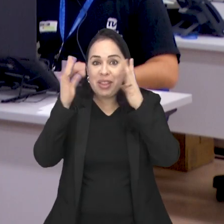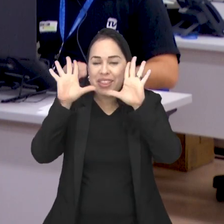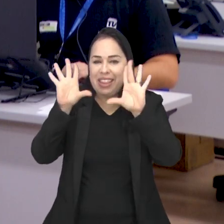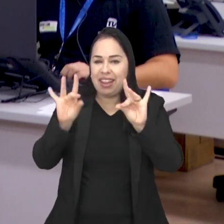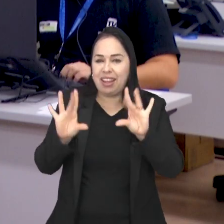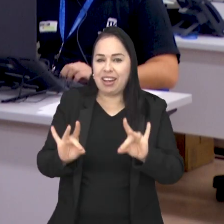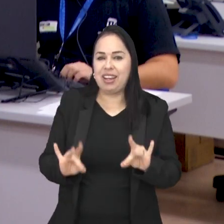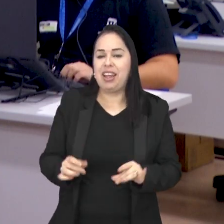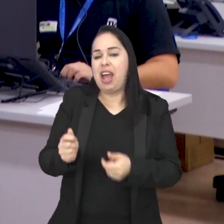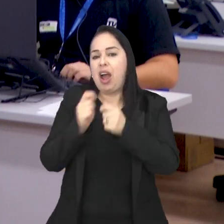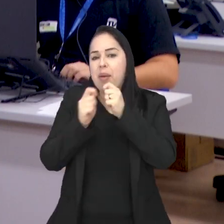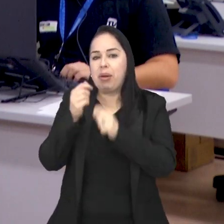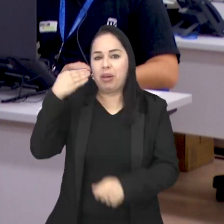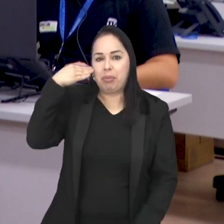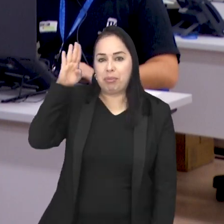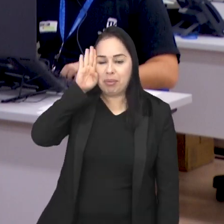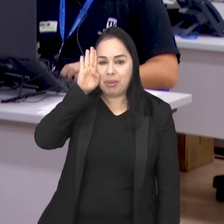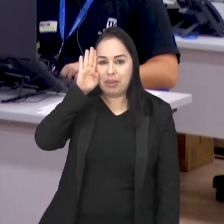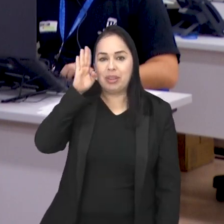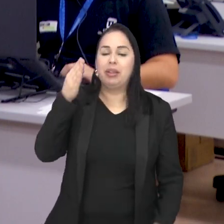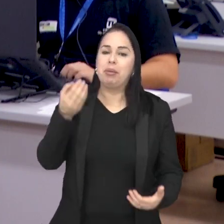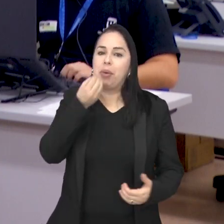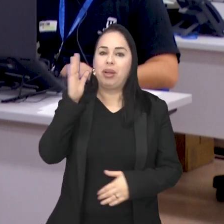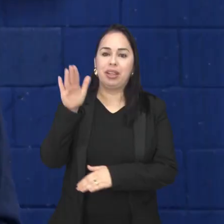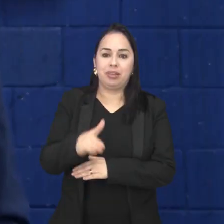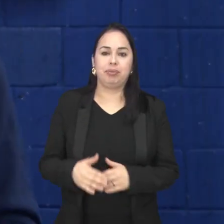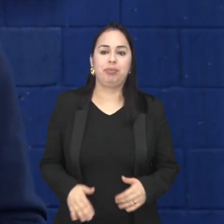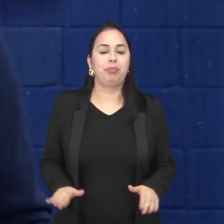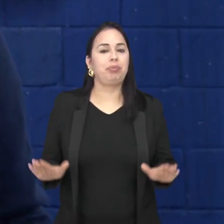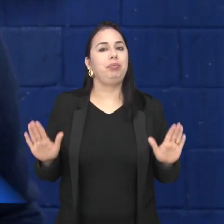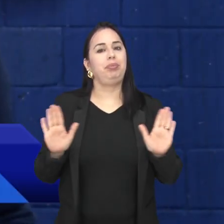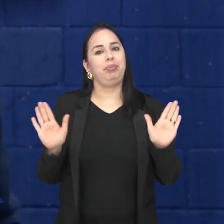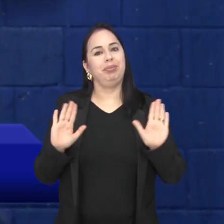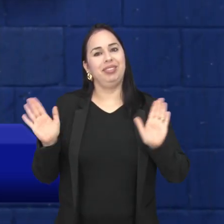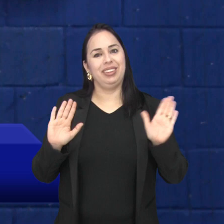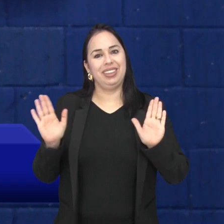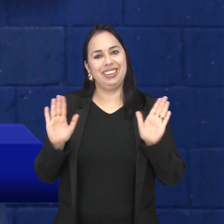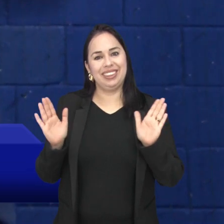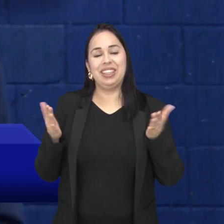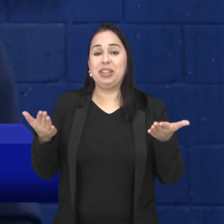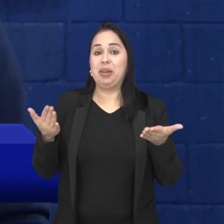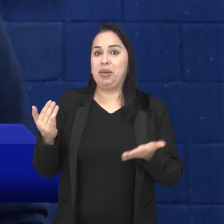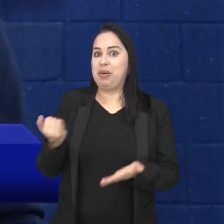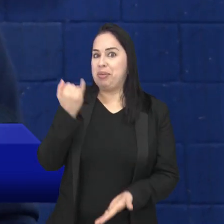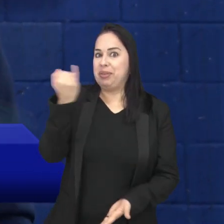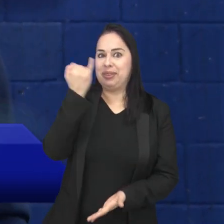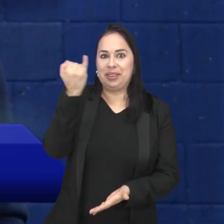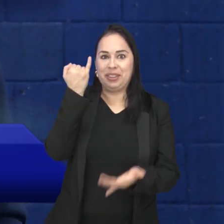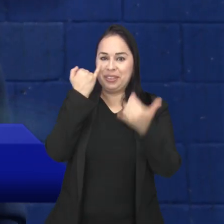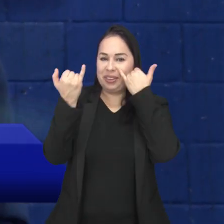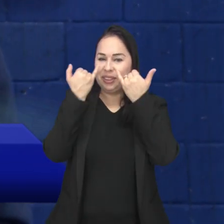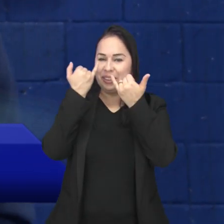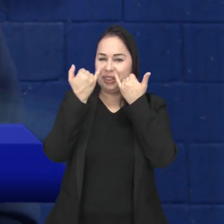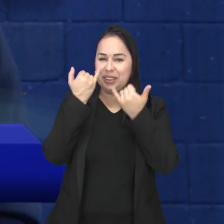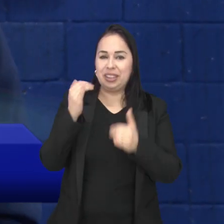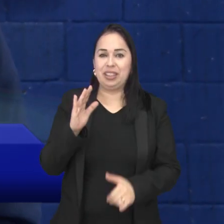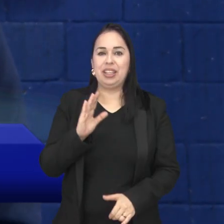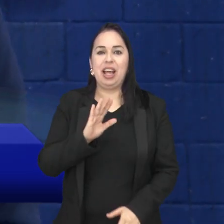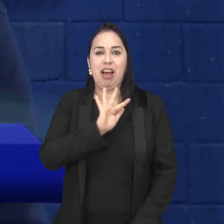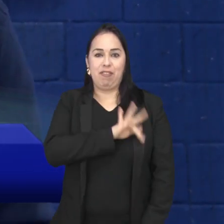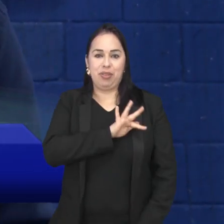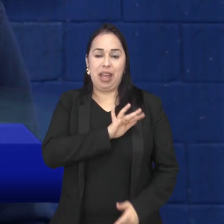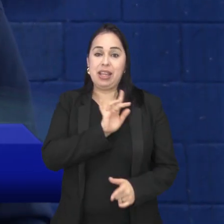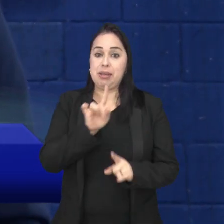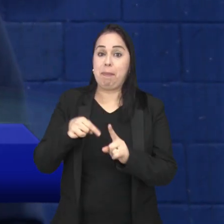é o repórter Bruno Castilho. Bruno, muito boa tarde. Muito bem, um recado importante para quem está em casa, né? A Fundasp, por meio